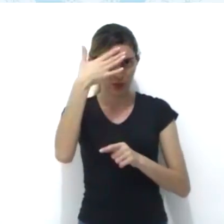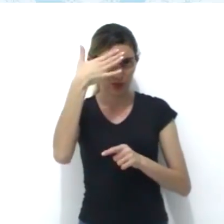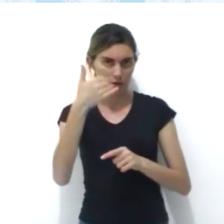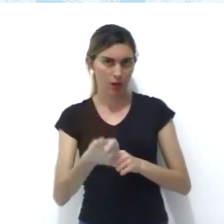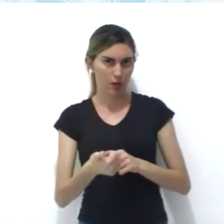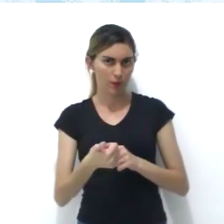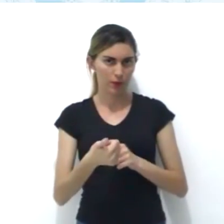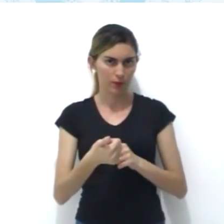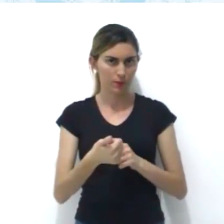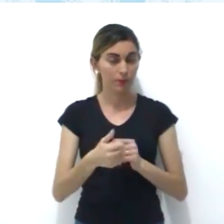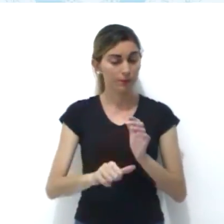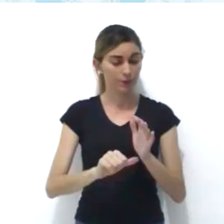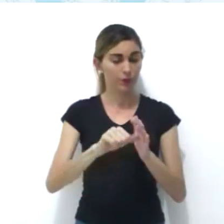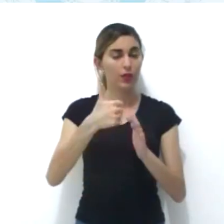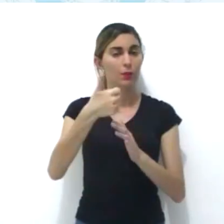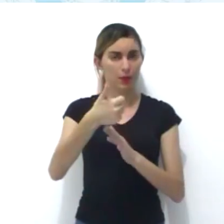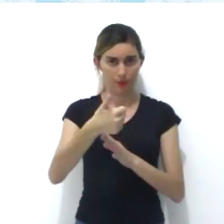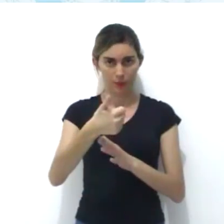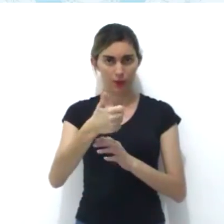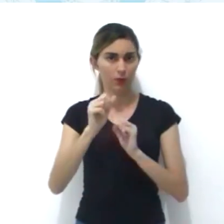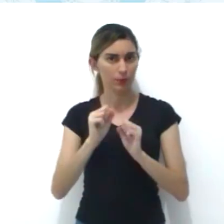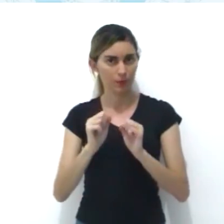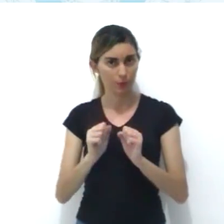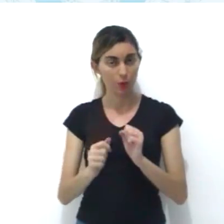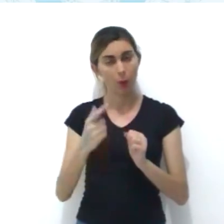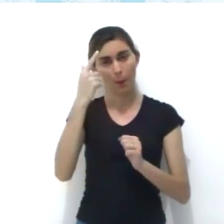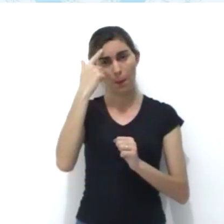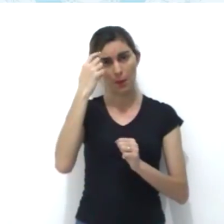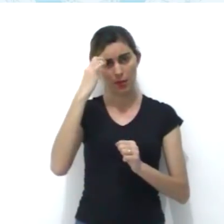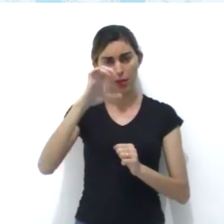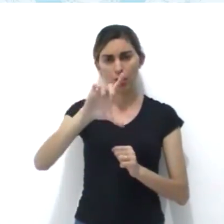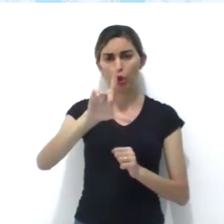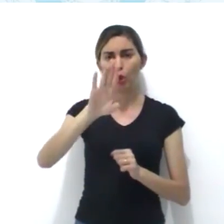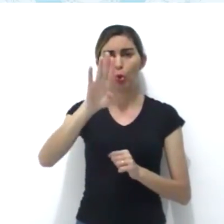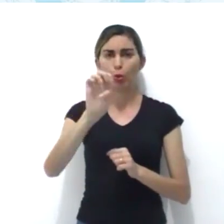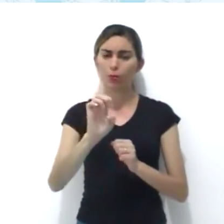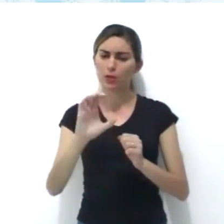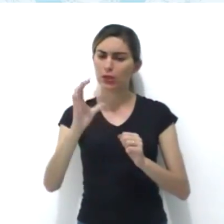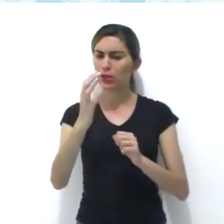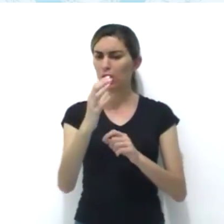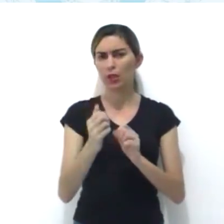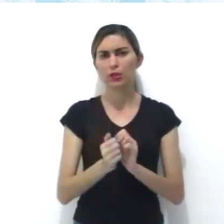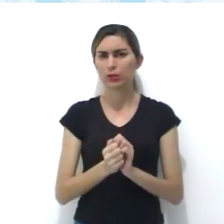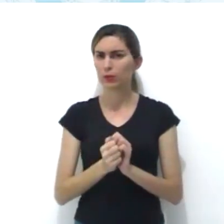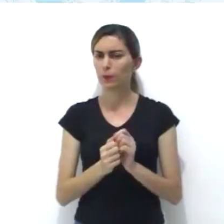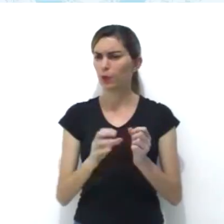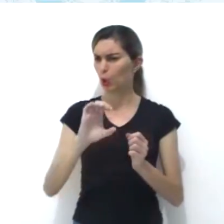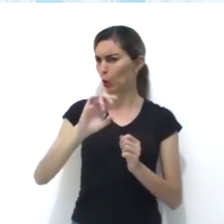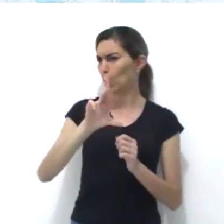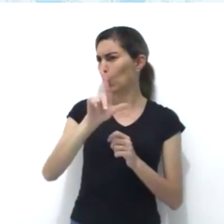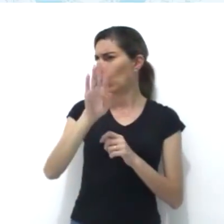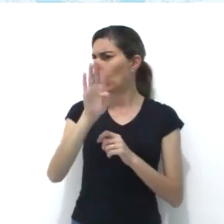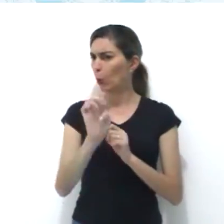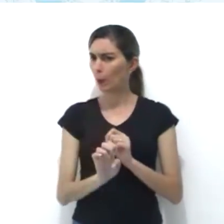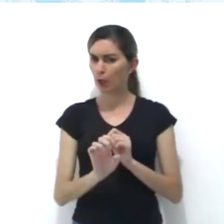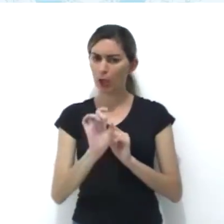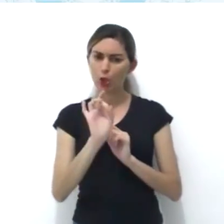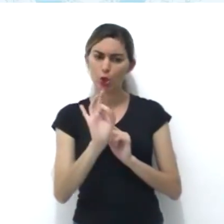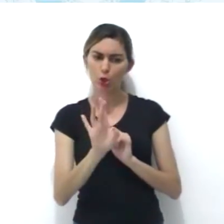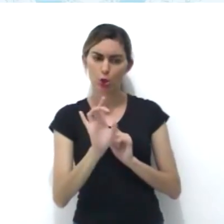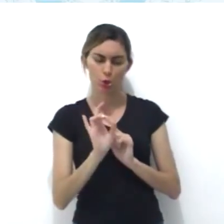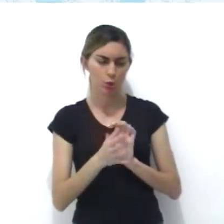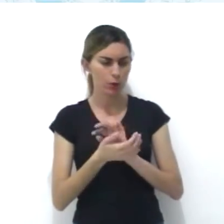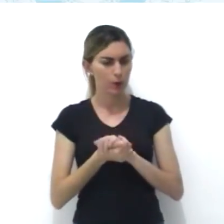será que você sabe? Primeiro caminho que a gente pode seguir é pensar num clube de ciências. Mas pensa assim, clube